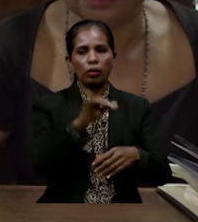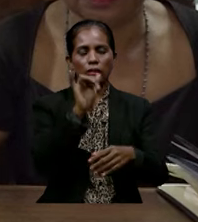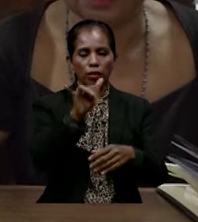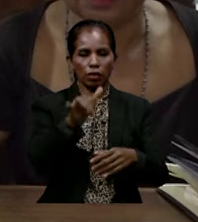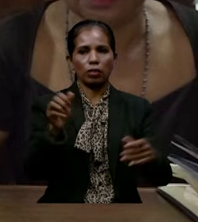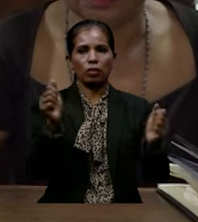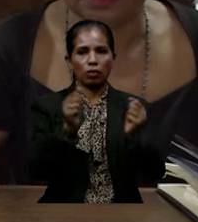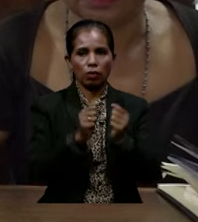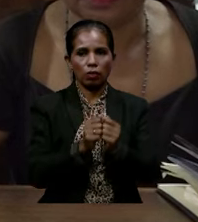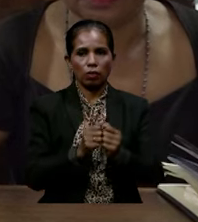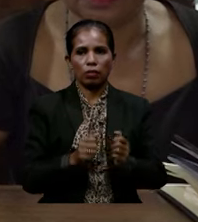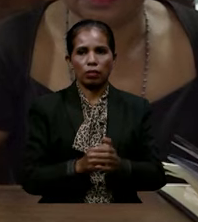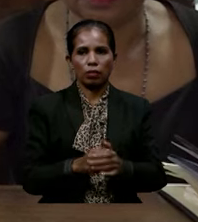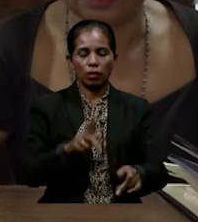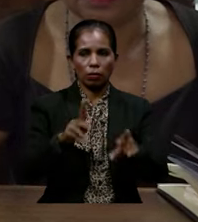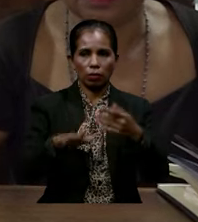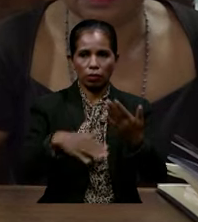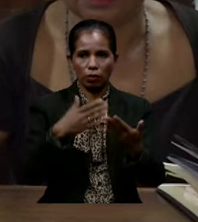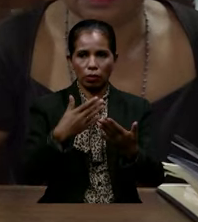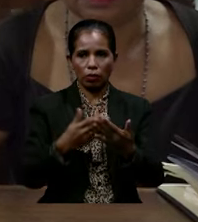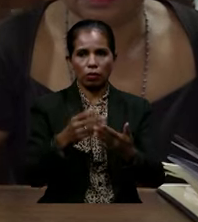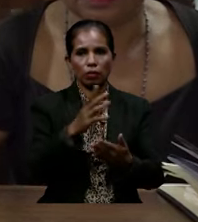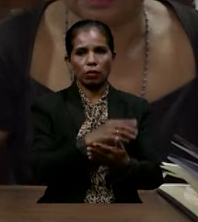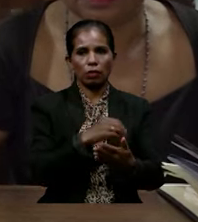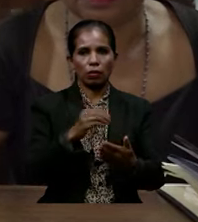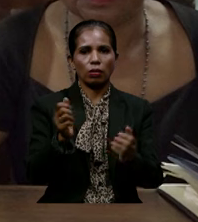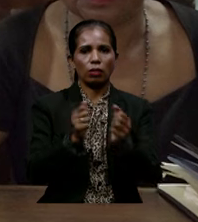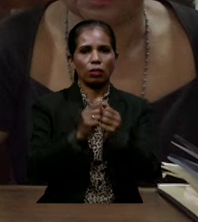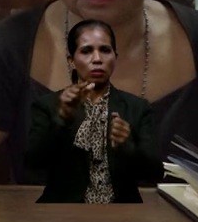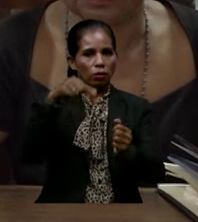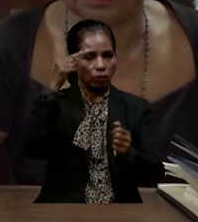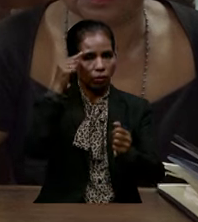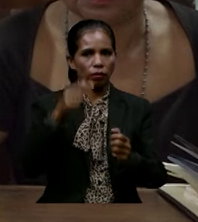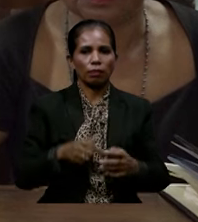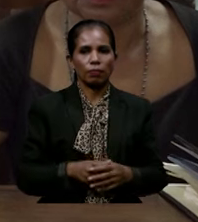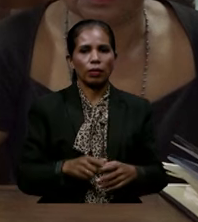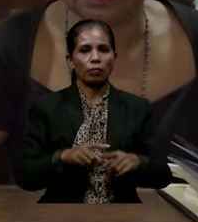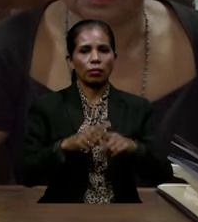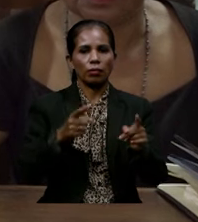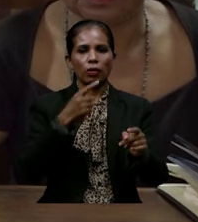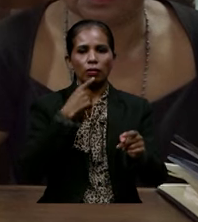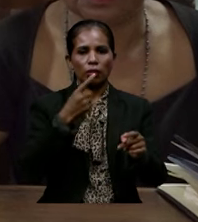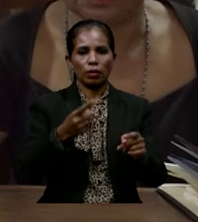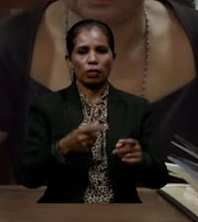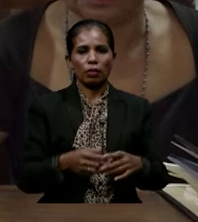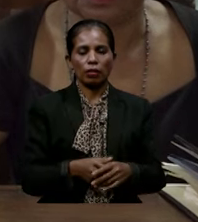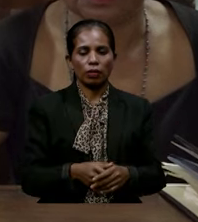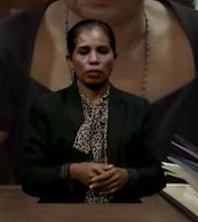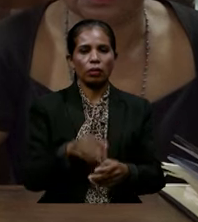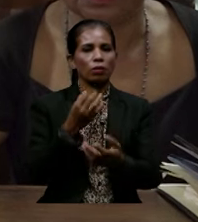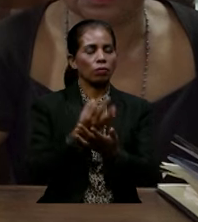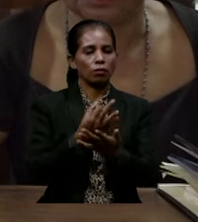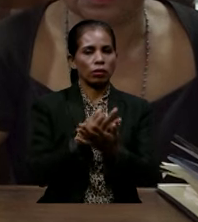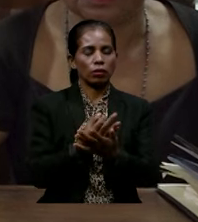ho comunidade sira ho o governo mas beato já tem teran osan ne